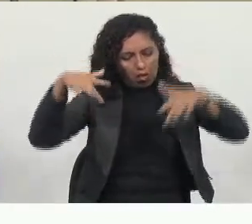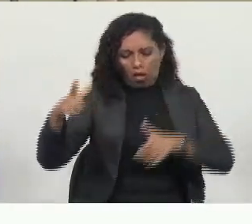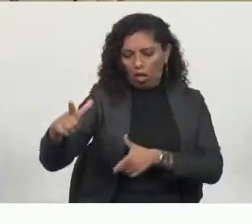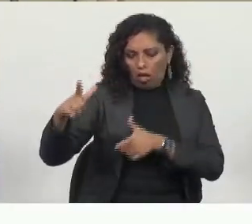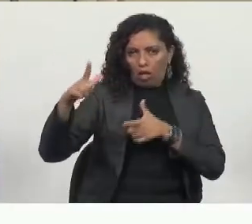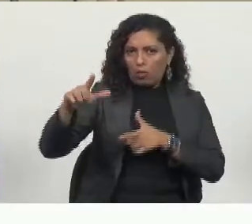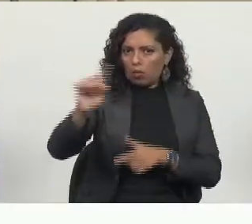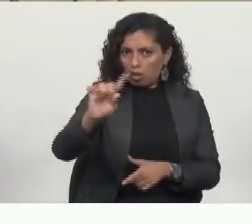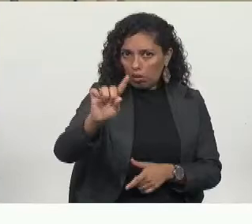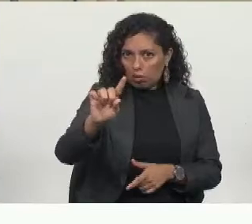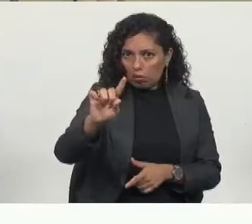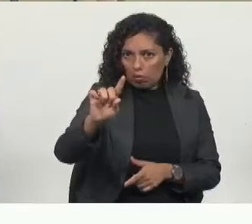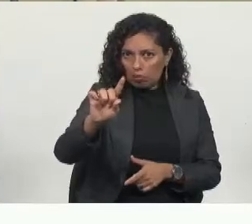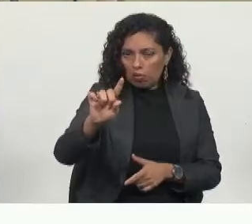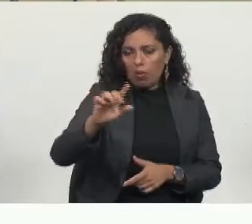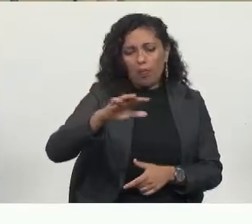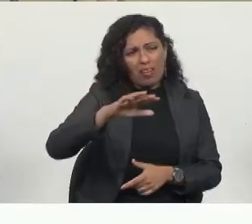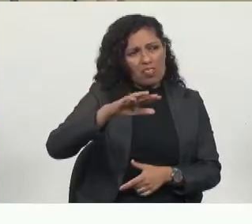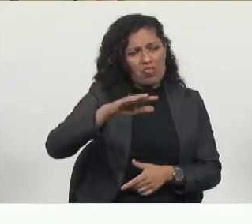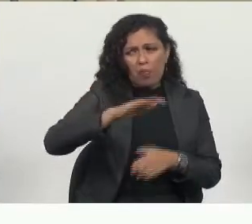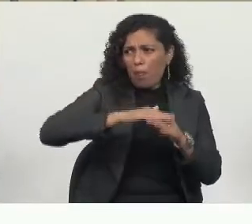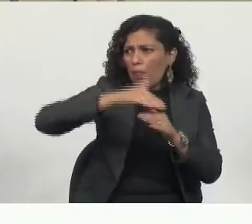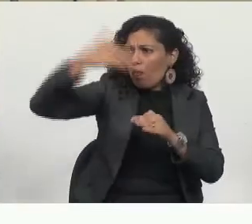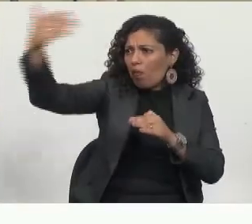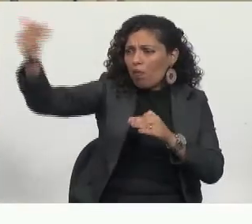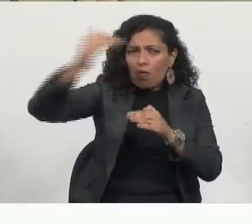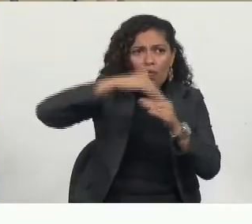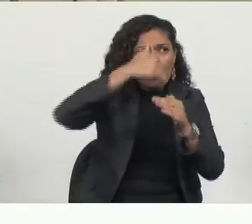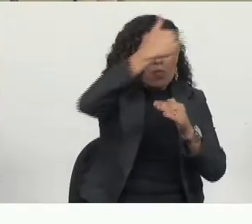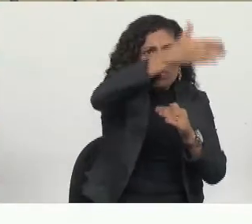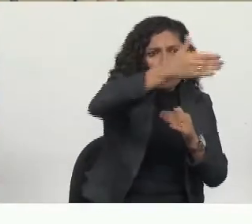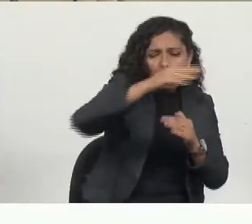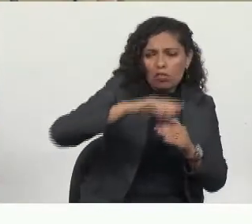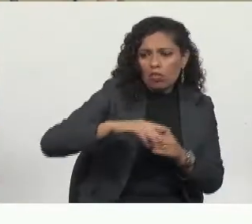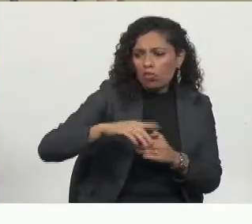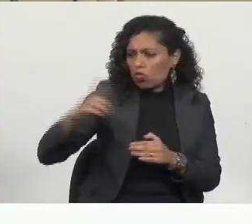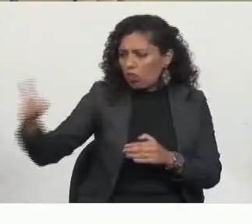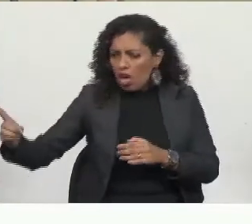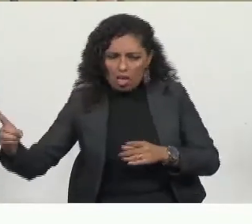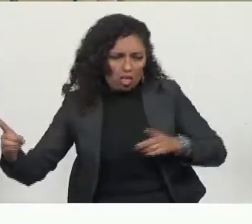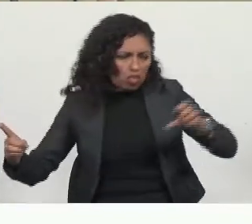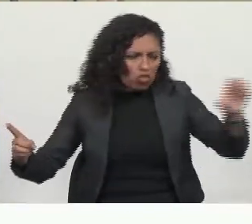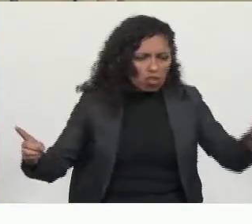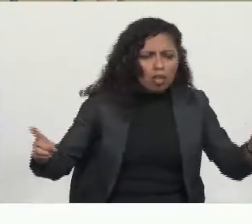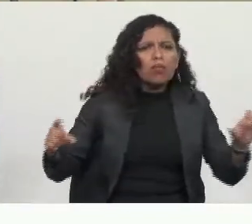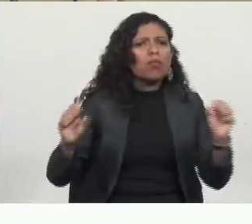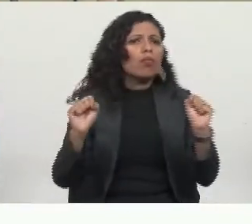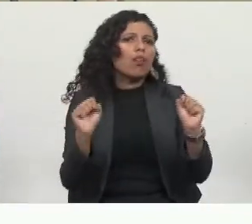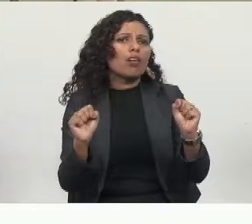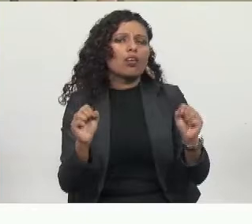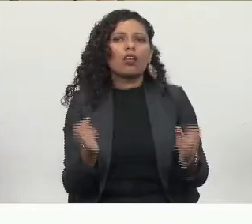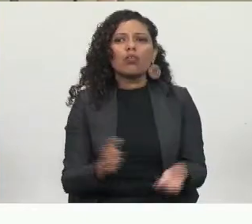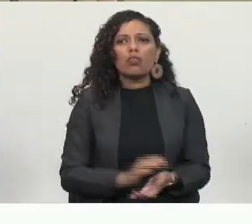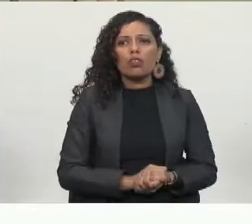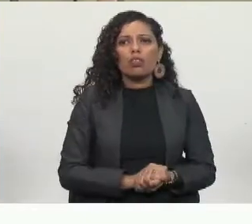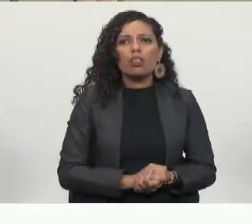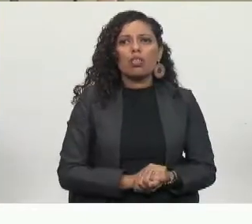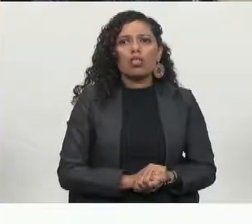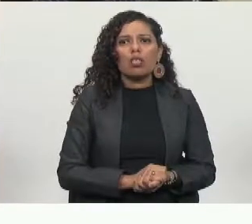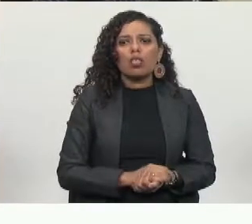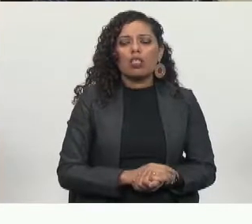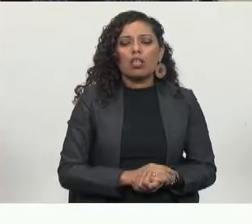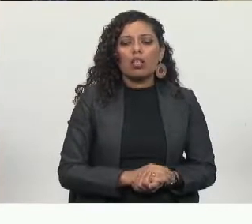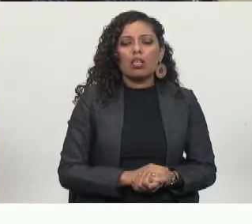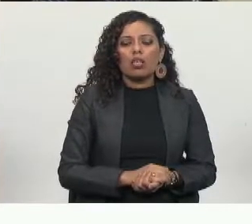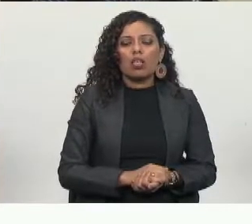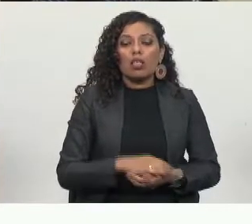Mas no seu entorno, cercear esse direito, e aí concluo. Quem vai garantir a segurança? É isso que eu estou falando,